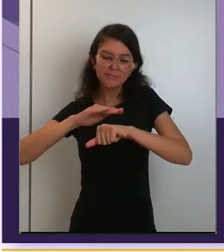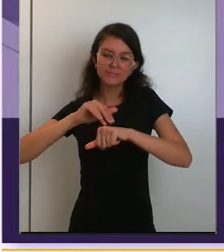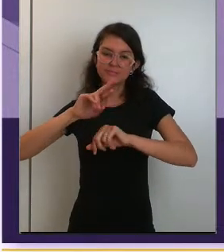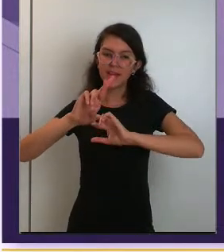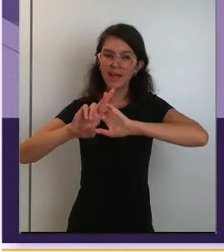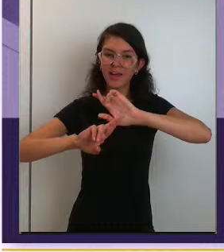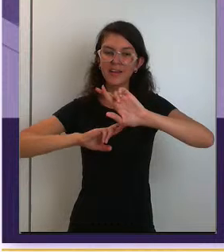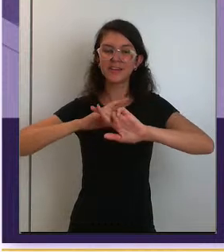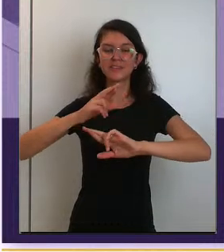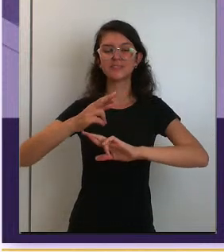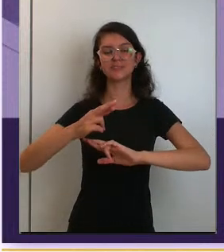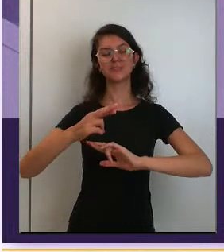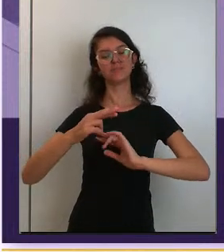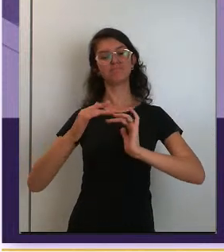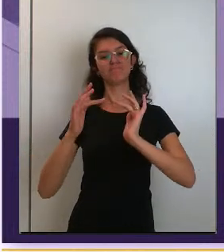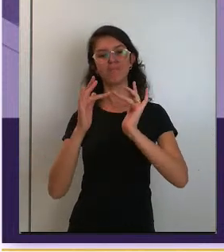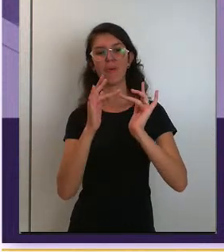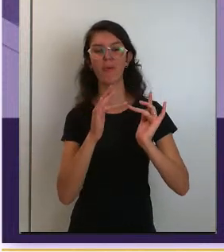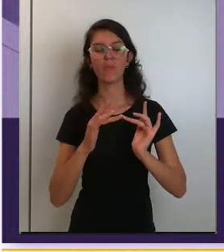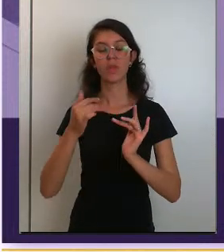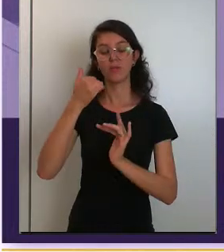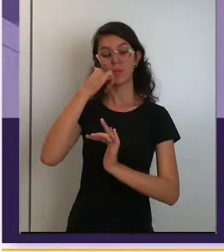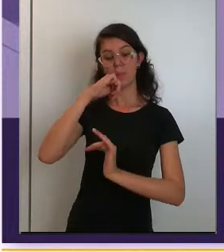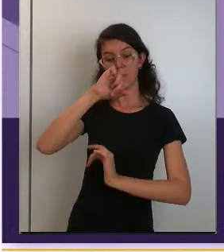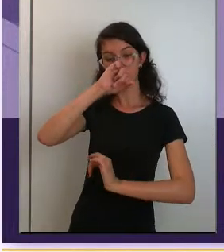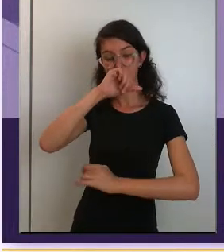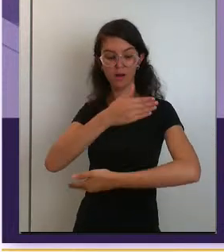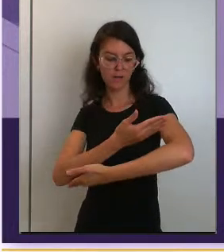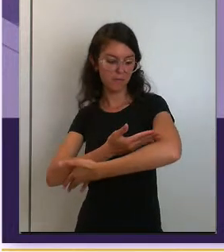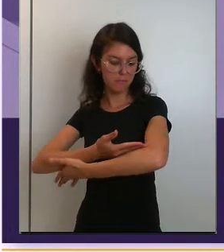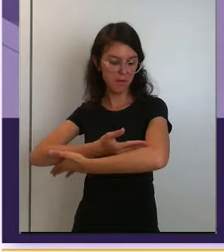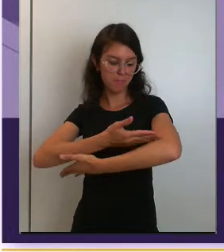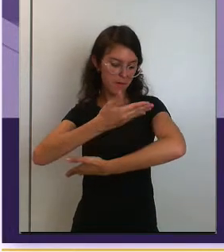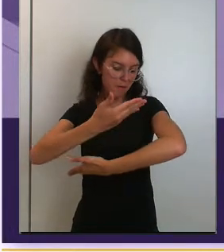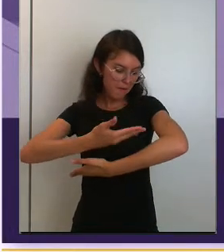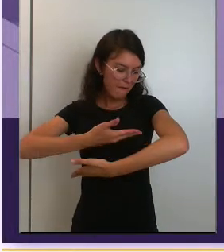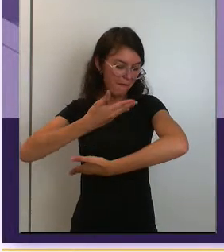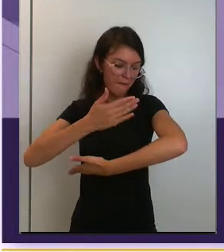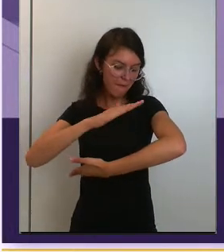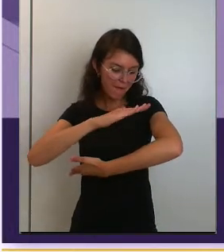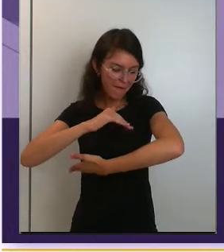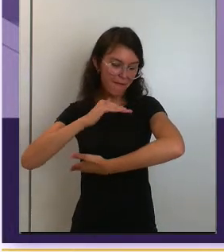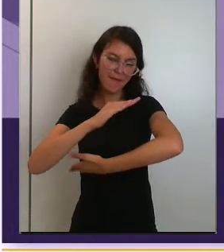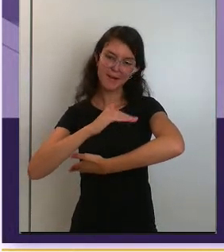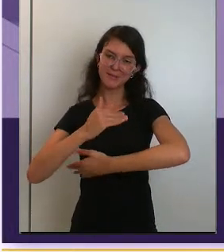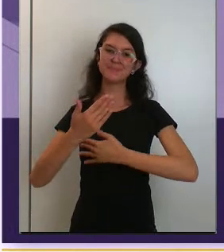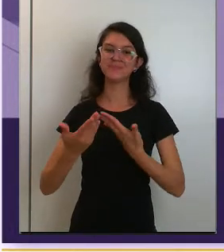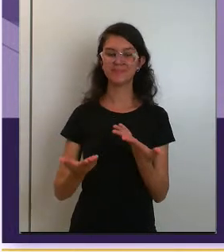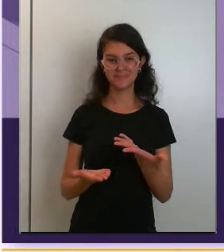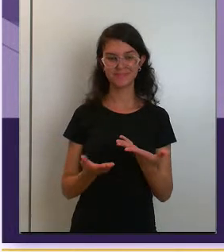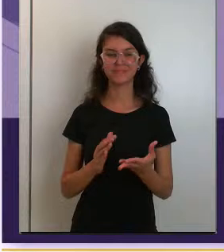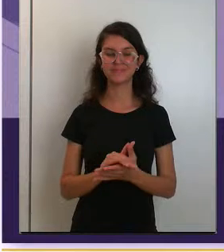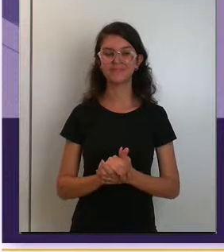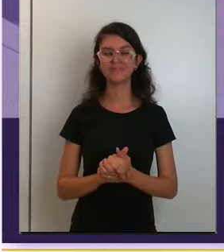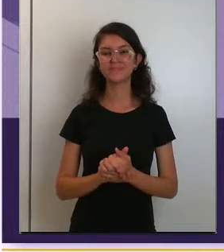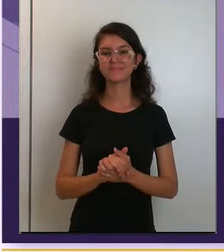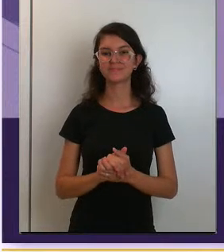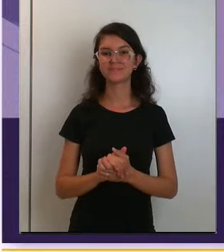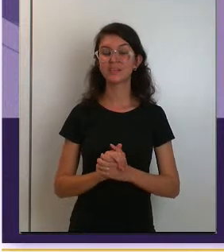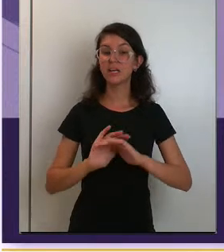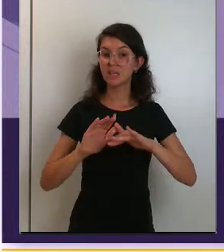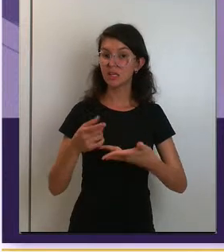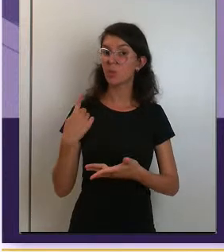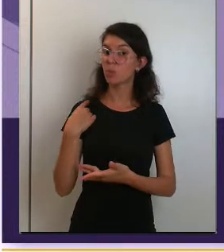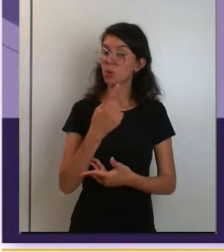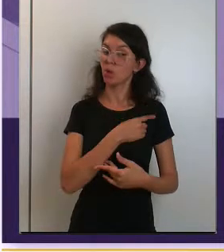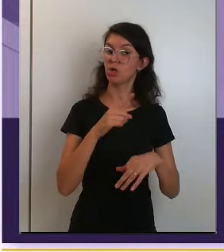afeto, de conexão entre as mães e os seus bebês. Então, a gente tem que